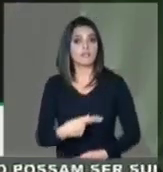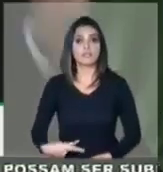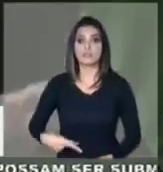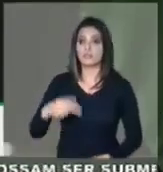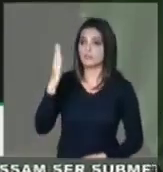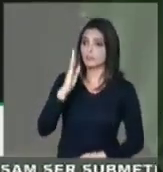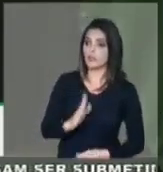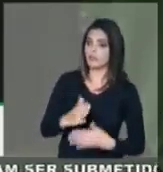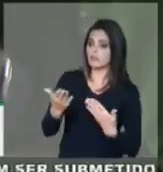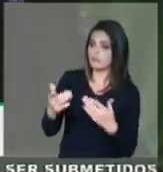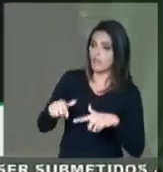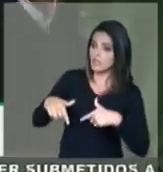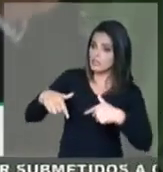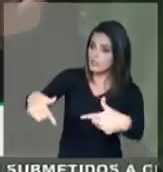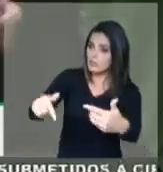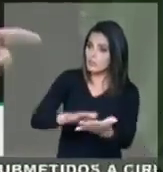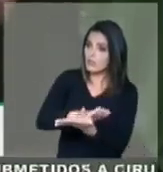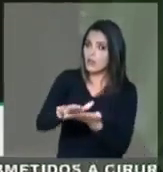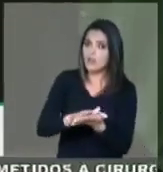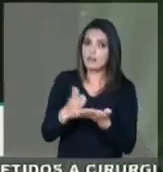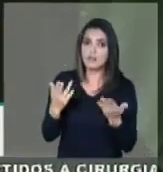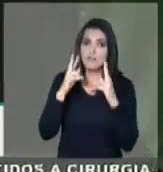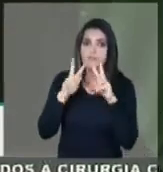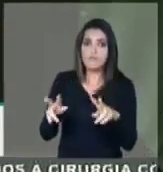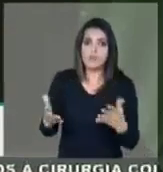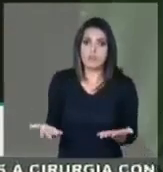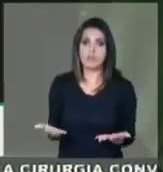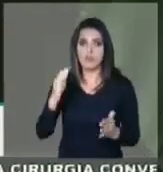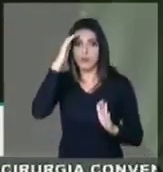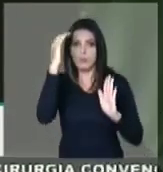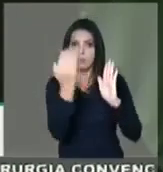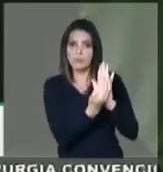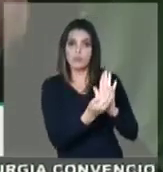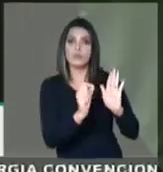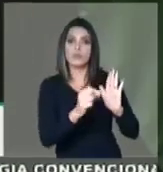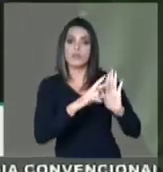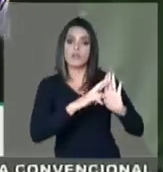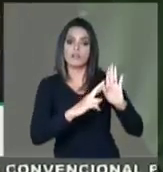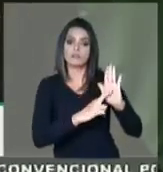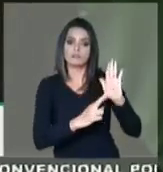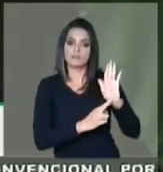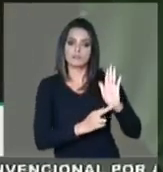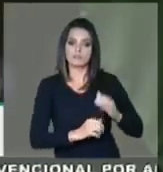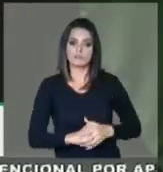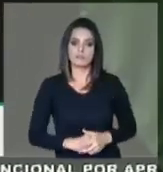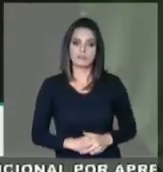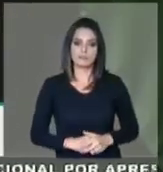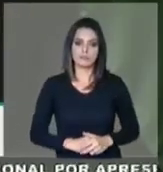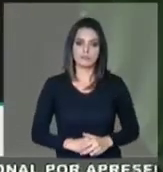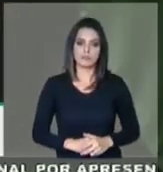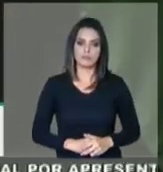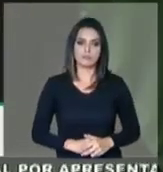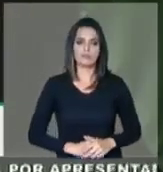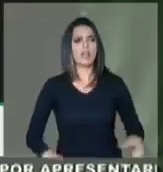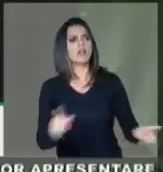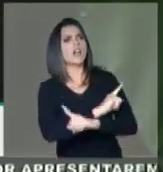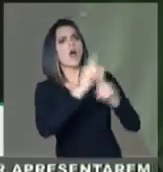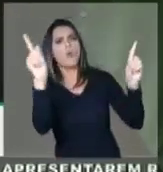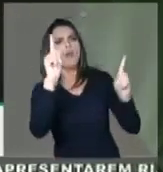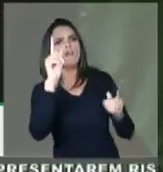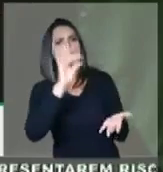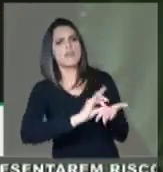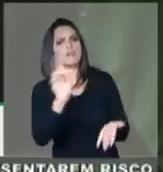ação concertada do governo brasileiro, cumprindo aquilo que está previsto na legislação. Não é verdade.